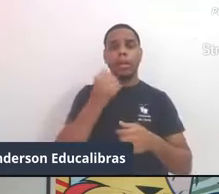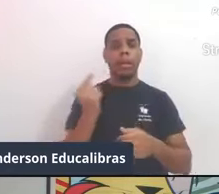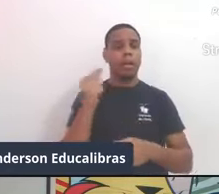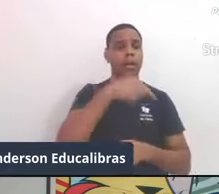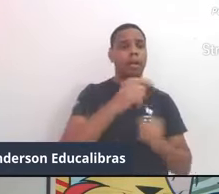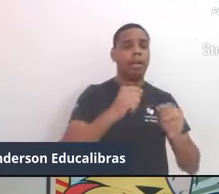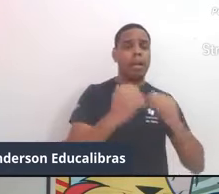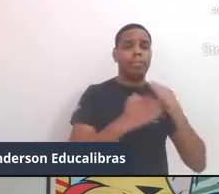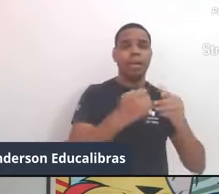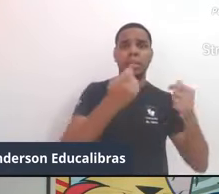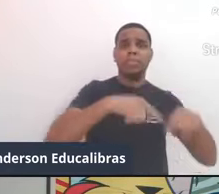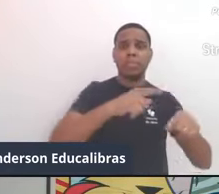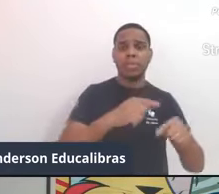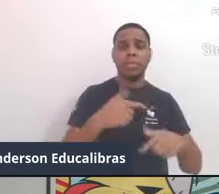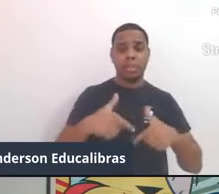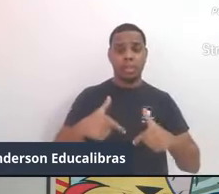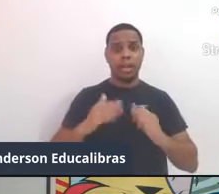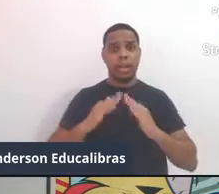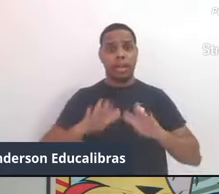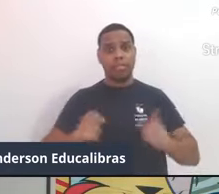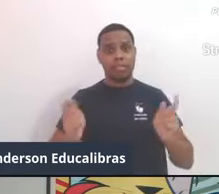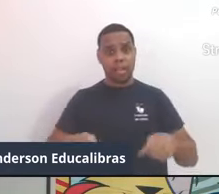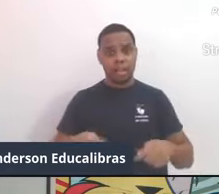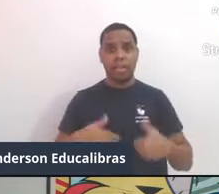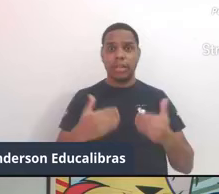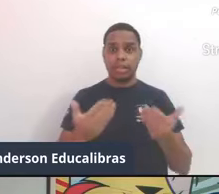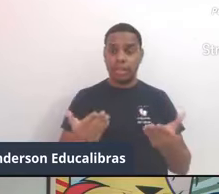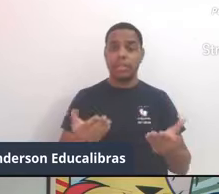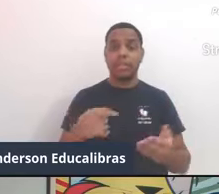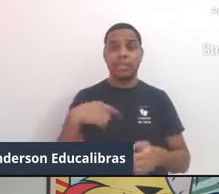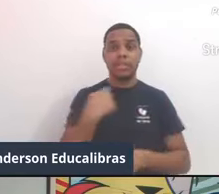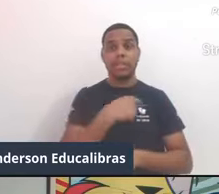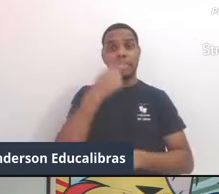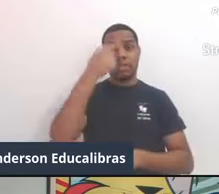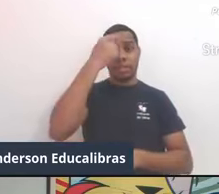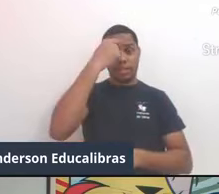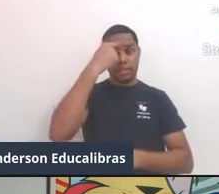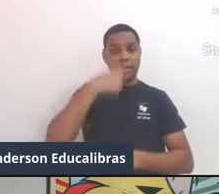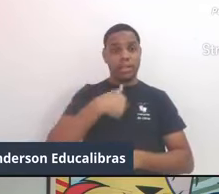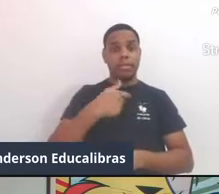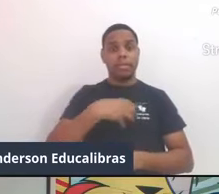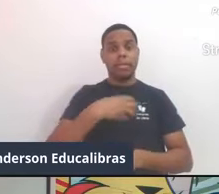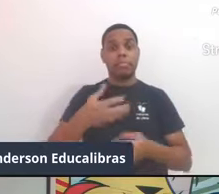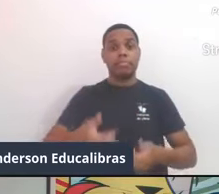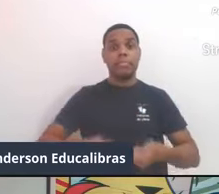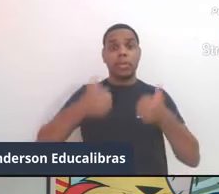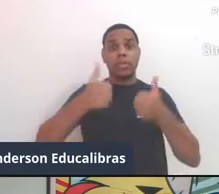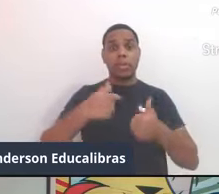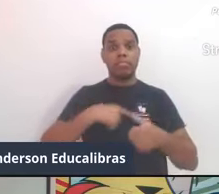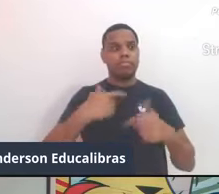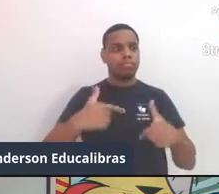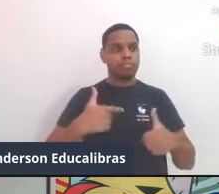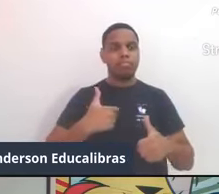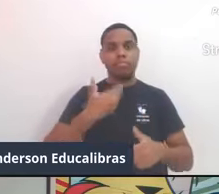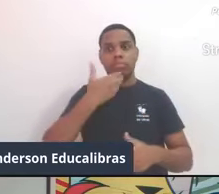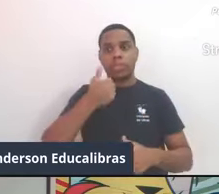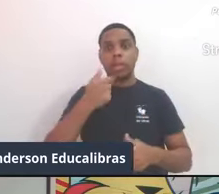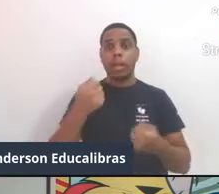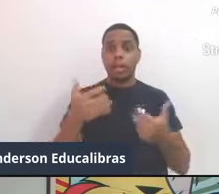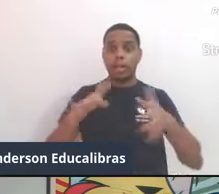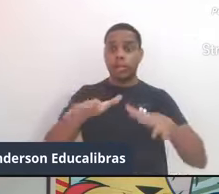da empresa, né? Então, nesse cenário, nós temos que ter o melhor. E nesse melhor, é essa inclusão